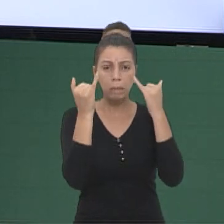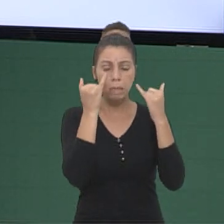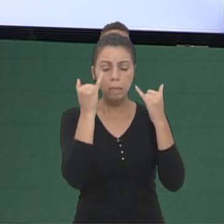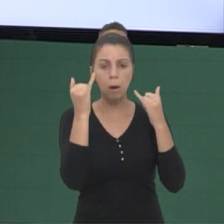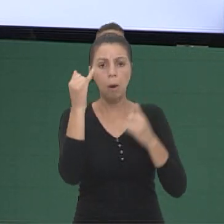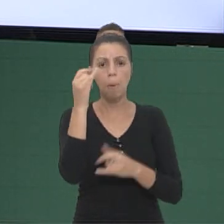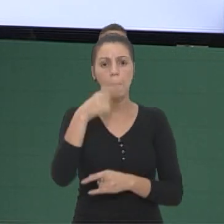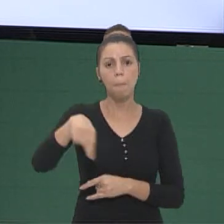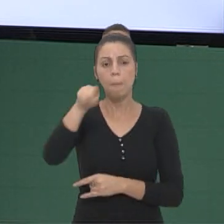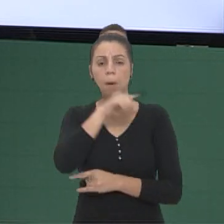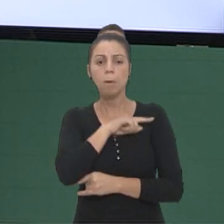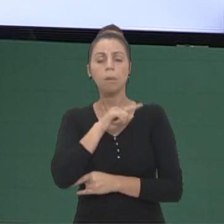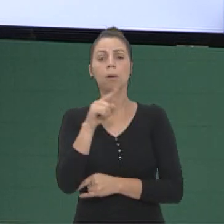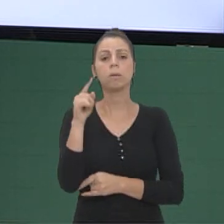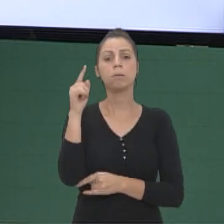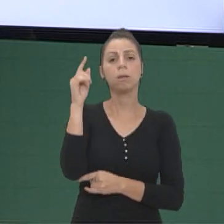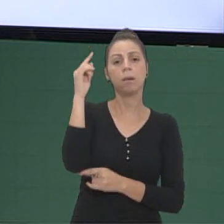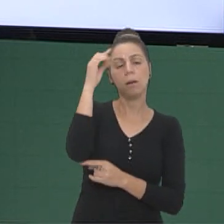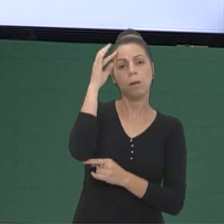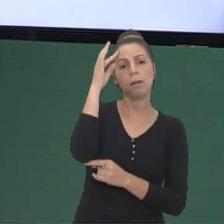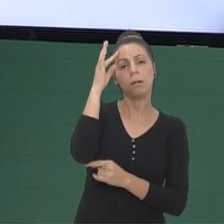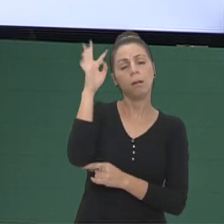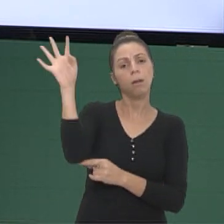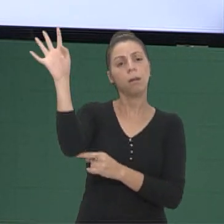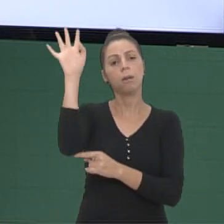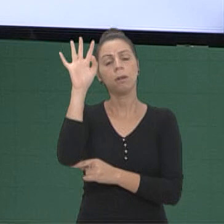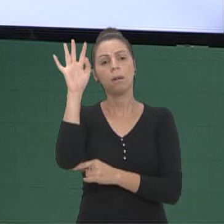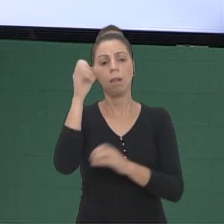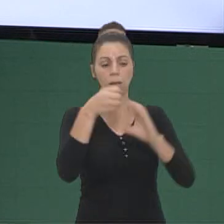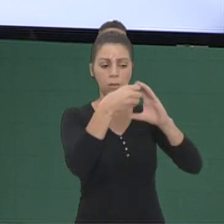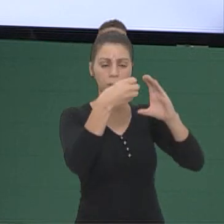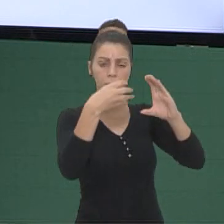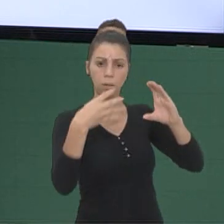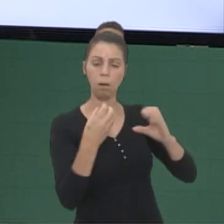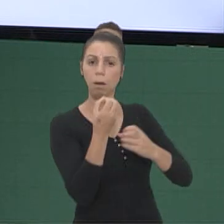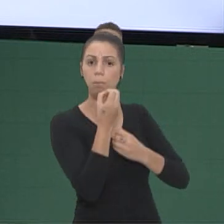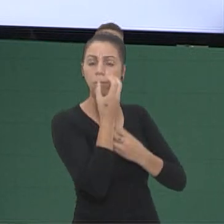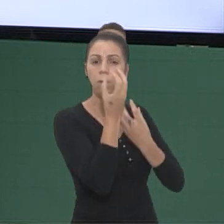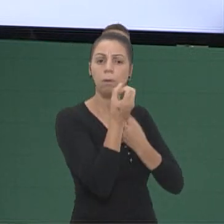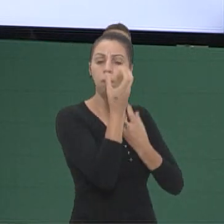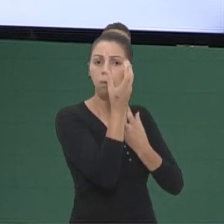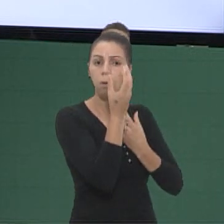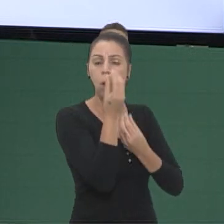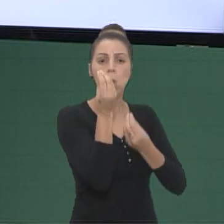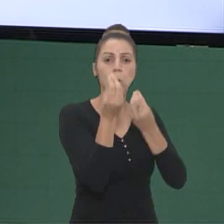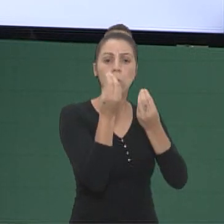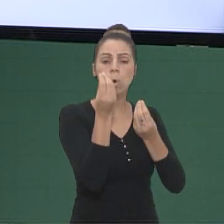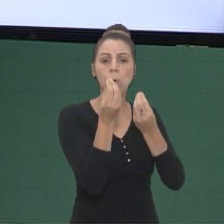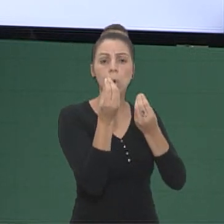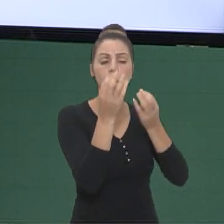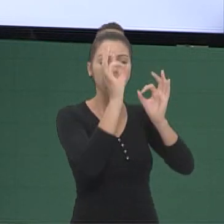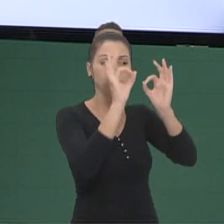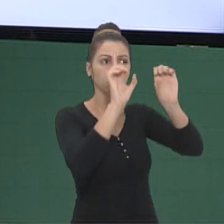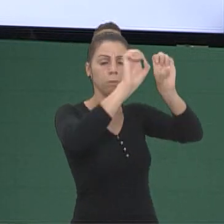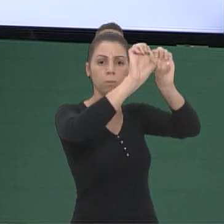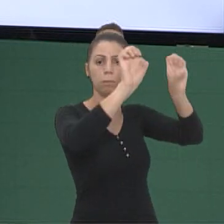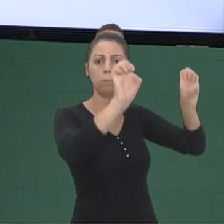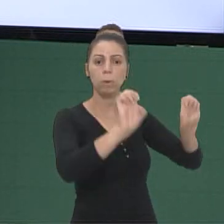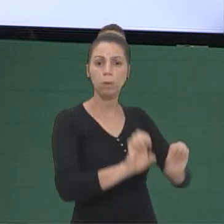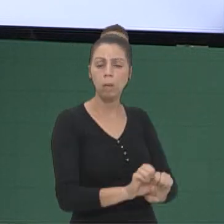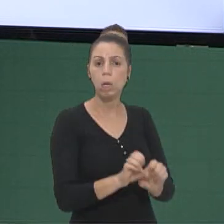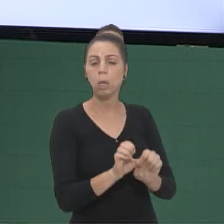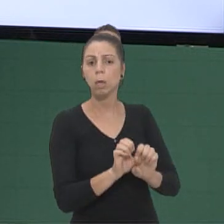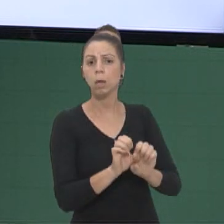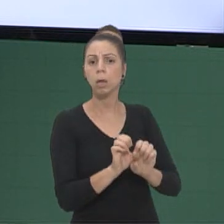nossa reflexão. Que possíveis características tem um poema? Como que ele pode se organizar, se estruturar? E que temas são